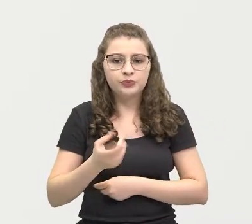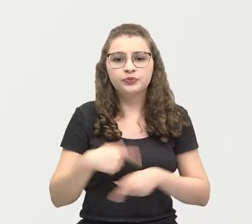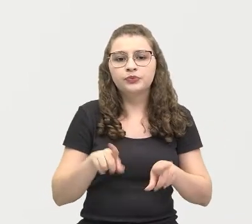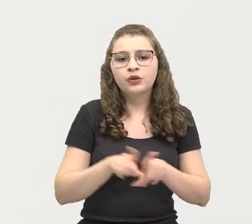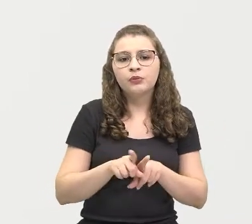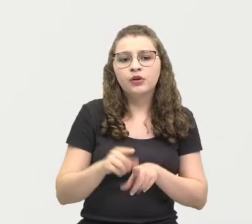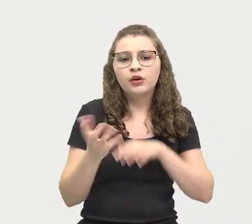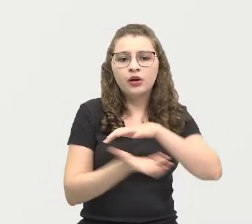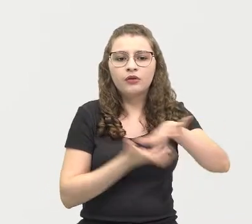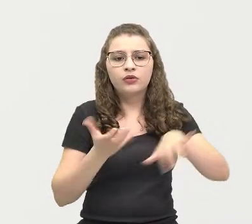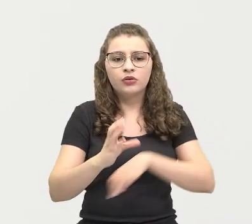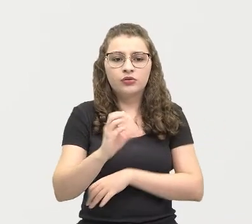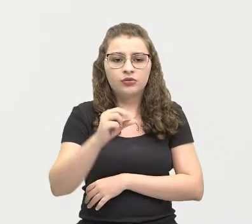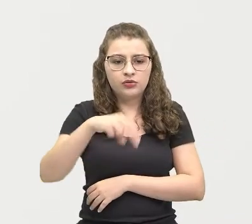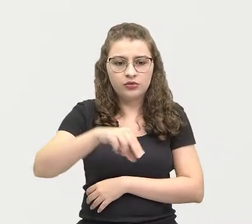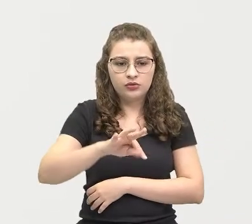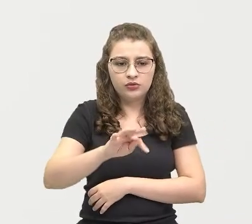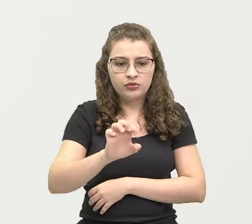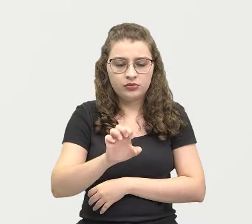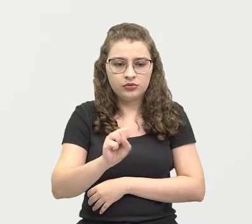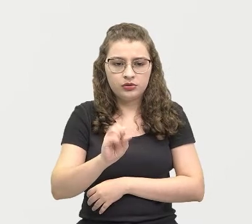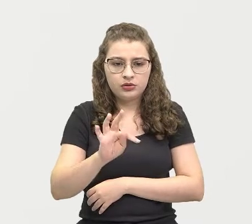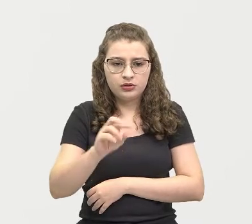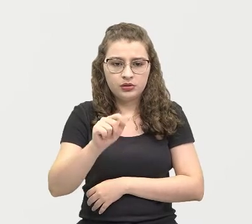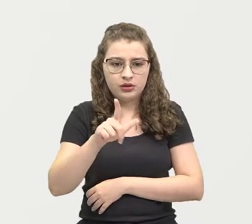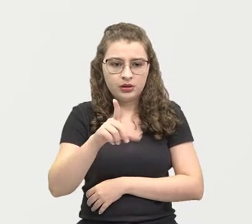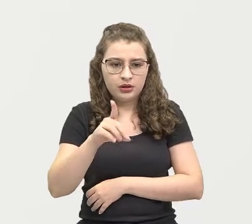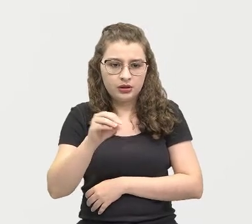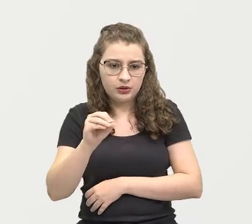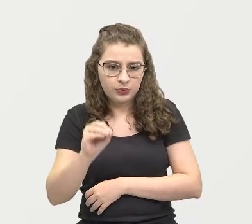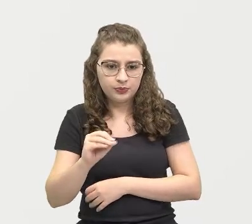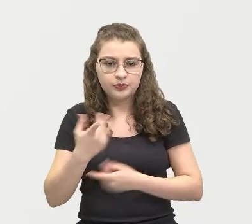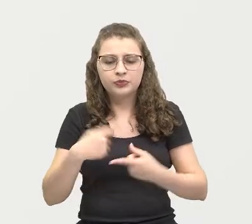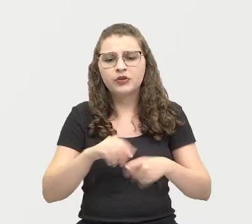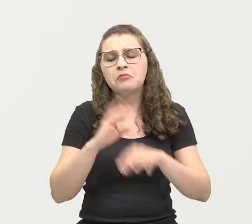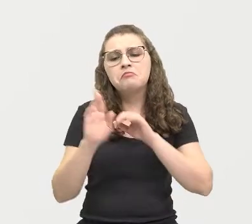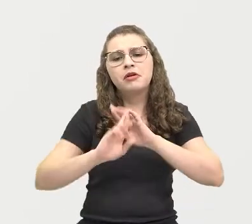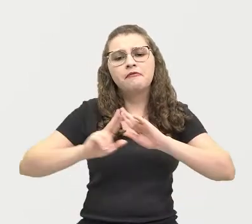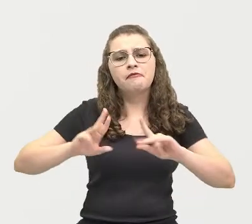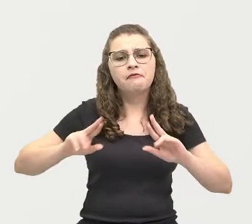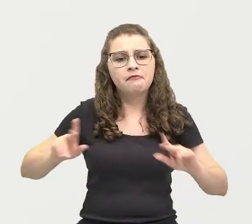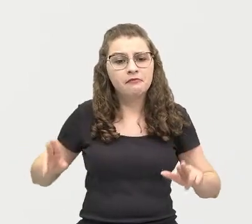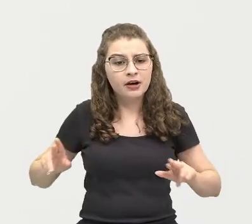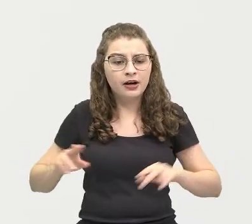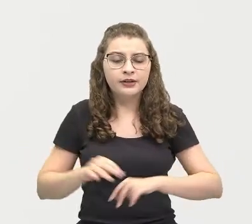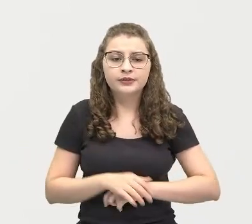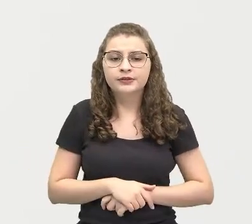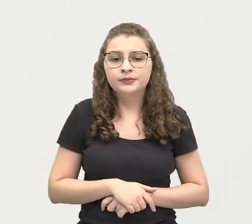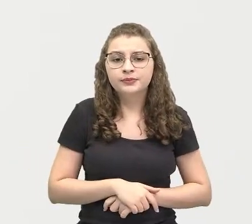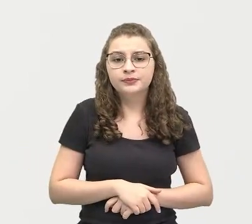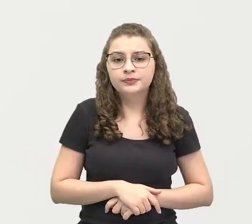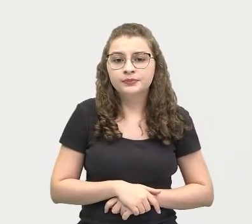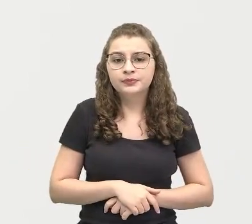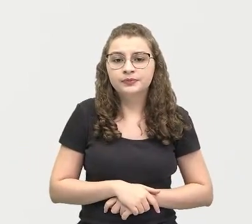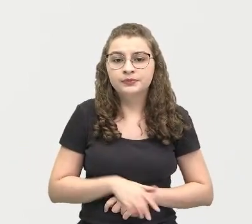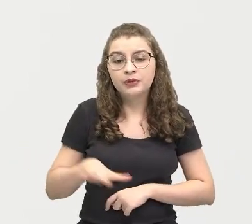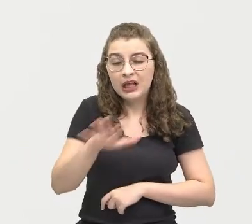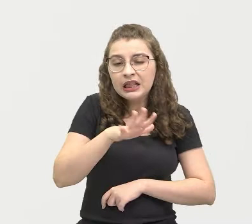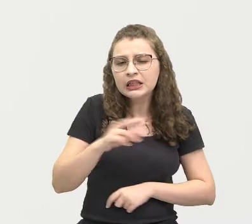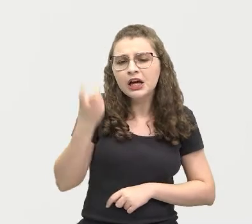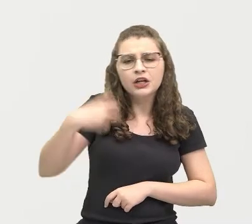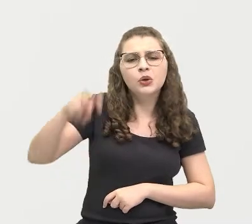mais aí? Levante do Juazeiro, com o Padre Cícero. Temos mais informações, olha só. Em termos